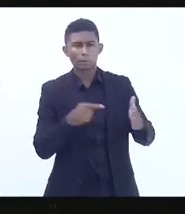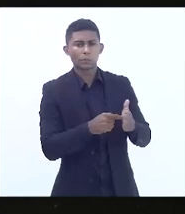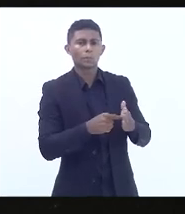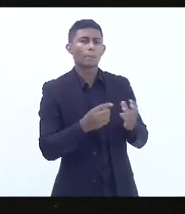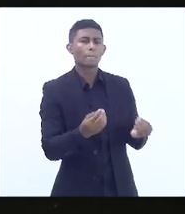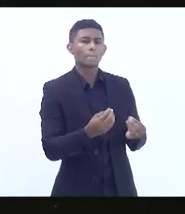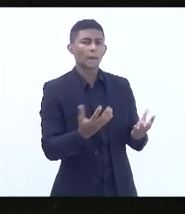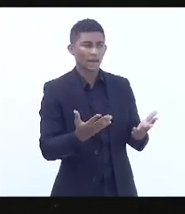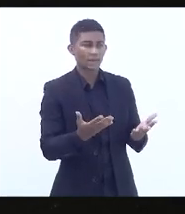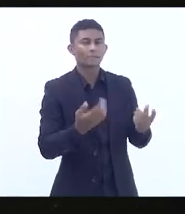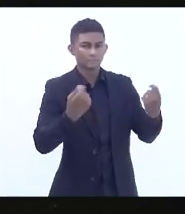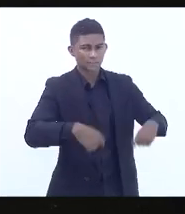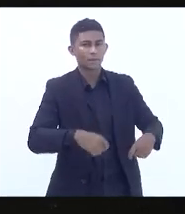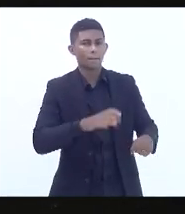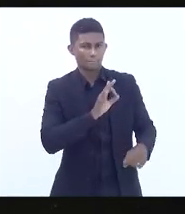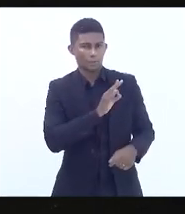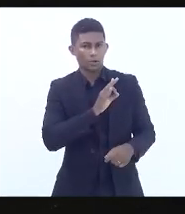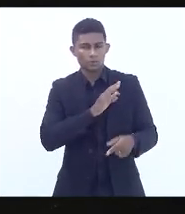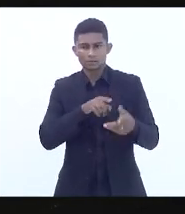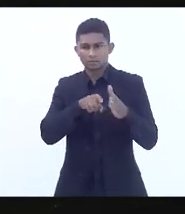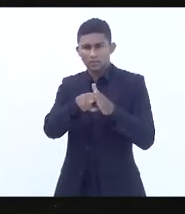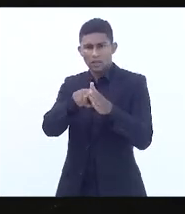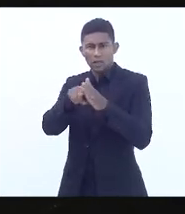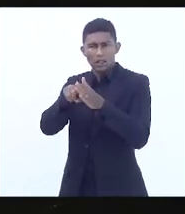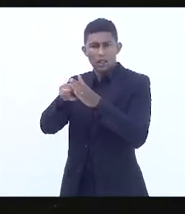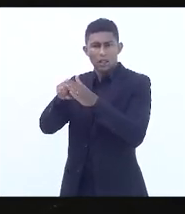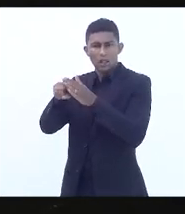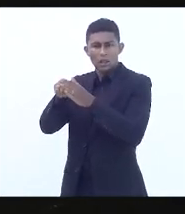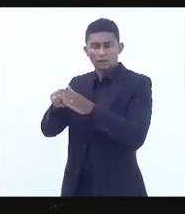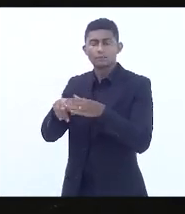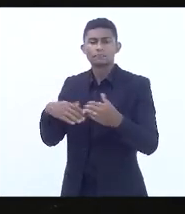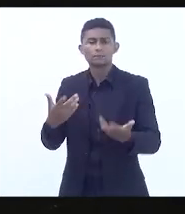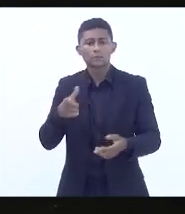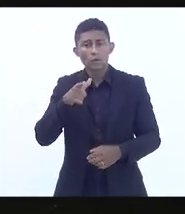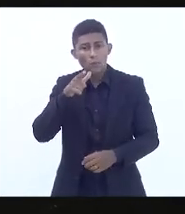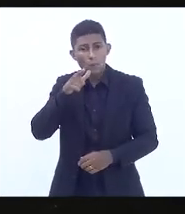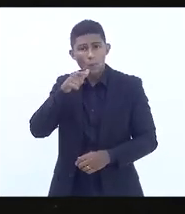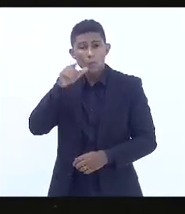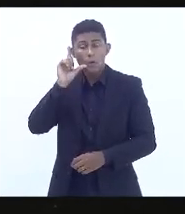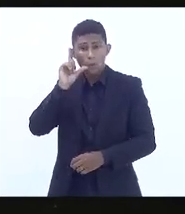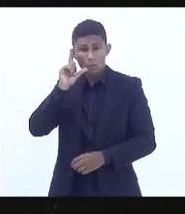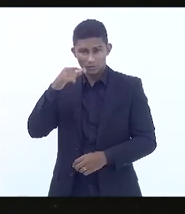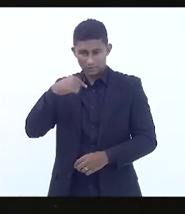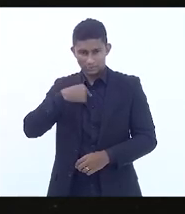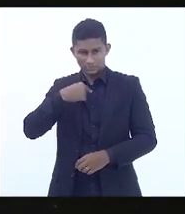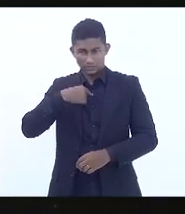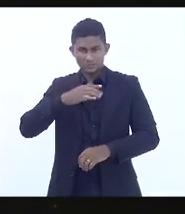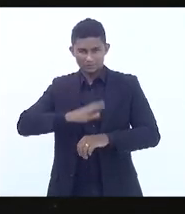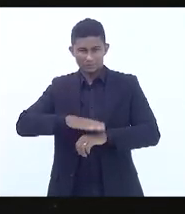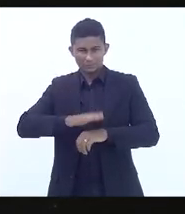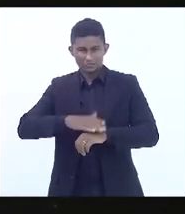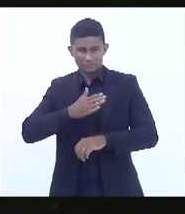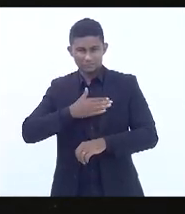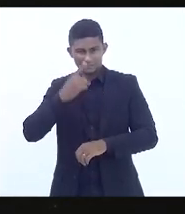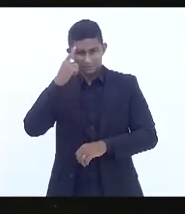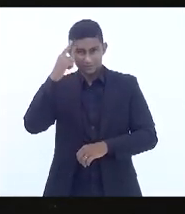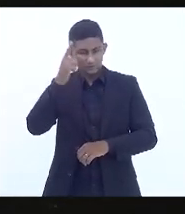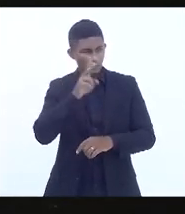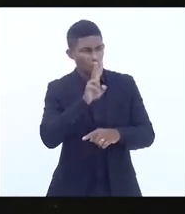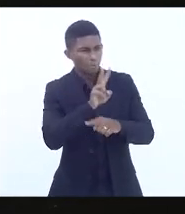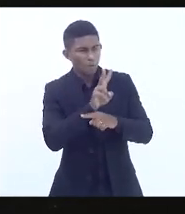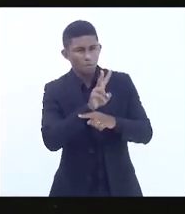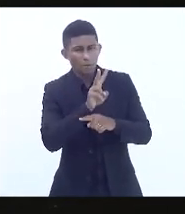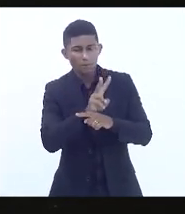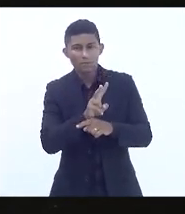investigado o caso. Quanto ontem à minha fiscalização no